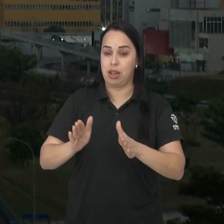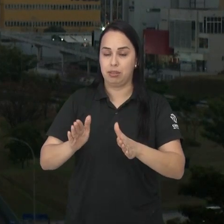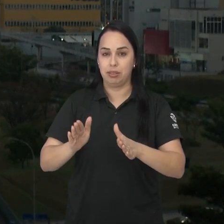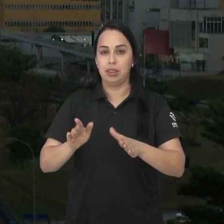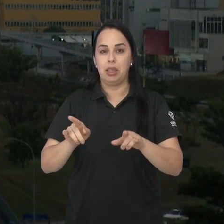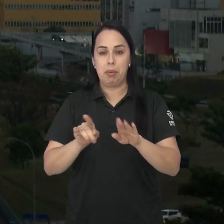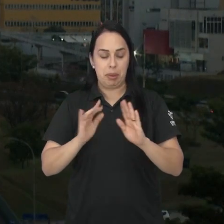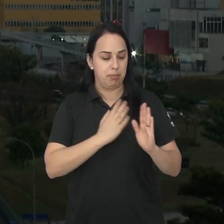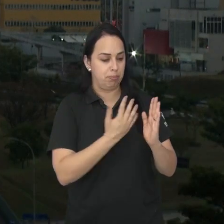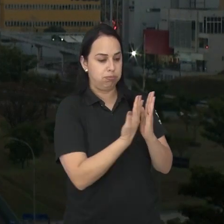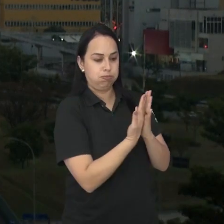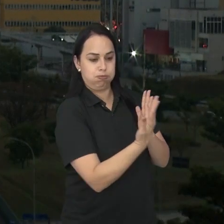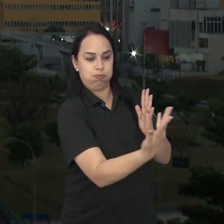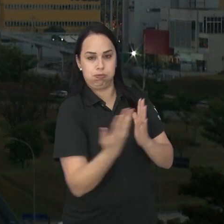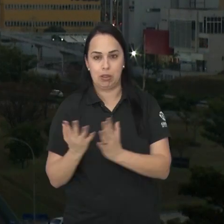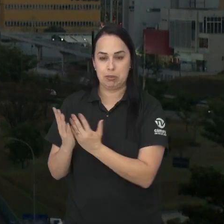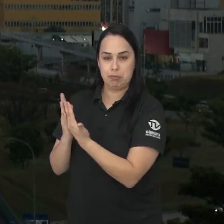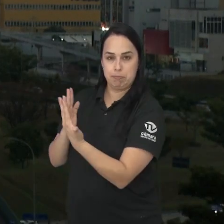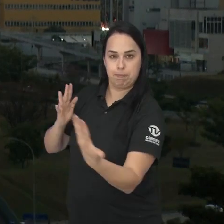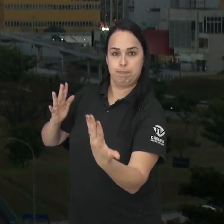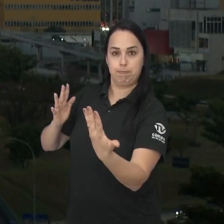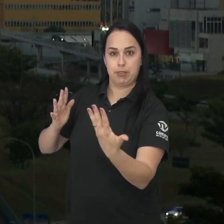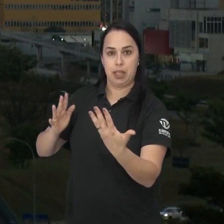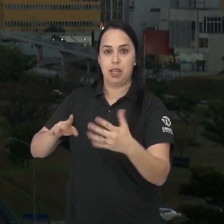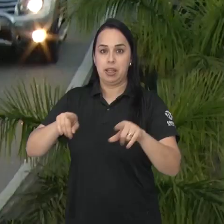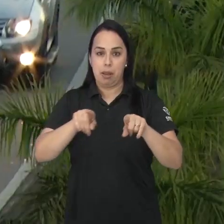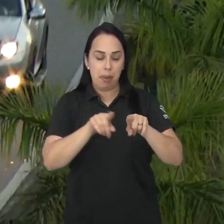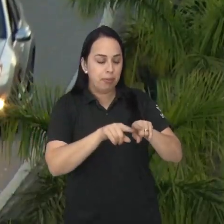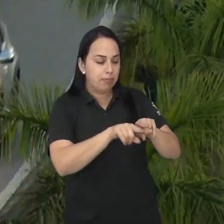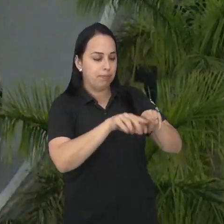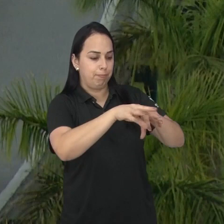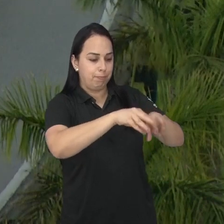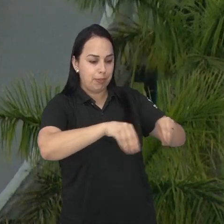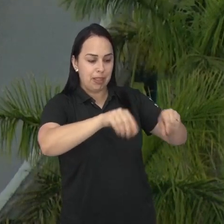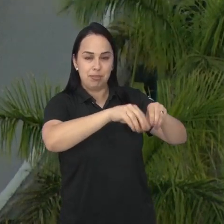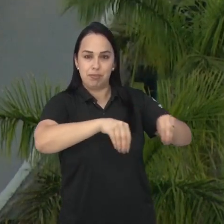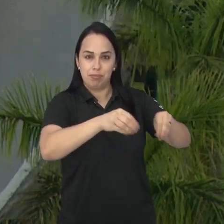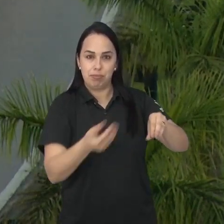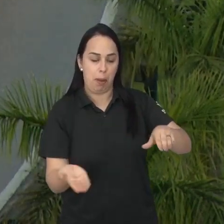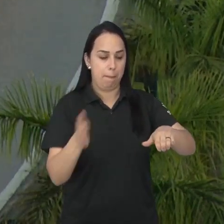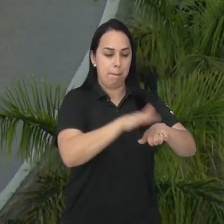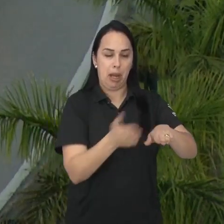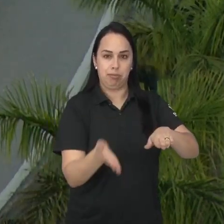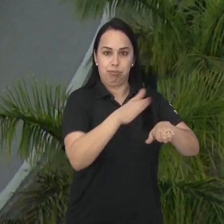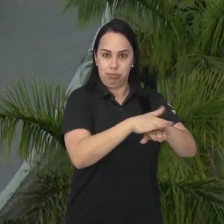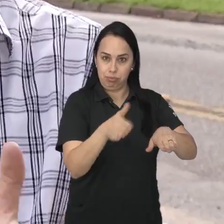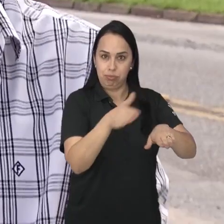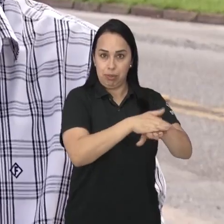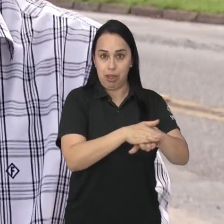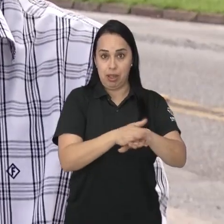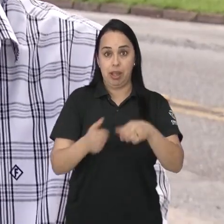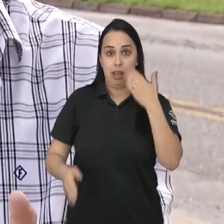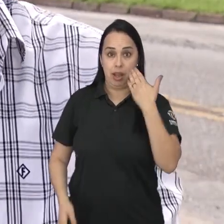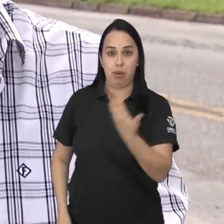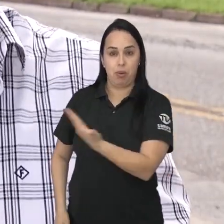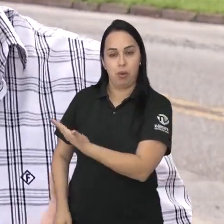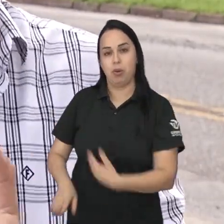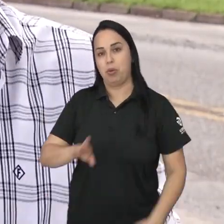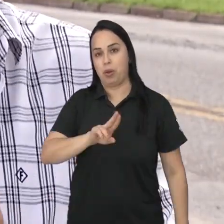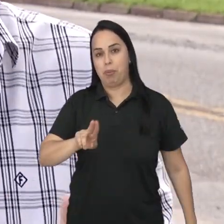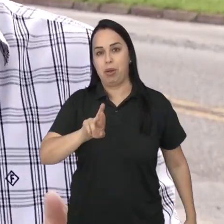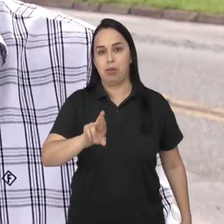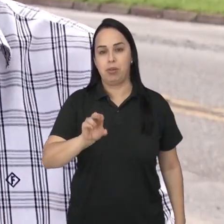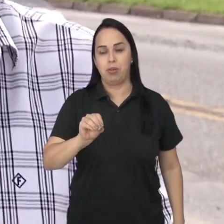Norte, o trabalho já começou com a instalação de cercamento, abertura de via e fundação de aterro. Ronaldo Rodrigues, diretor